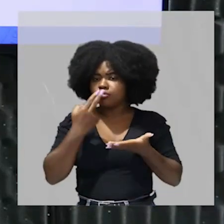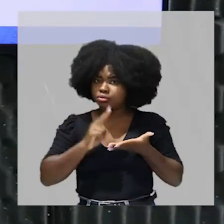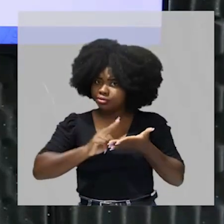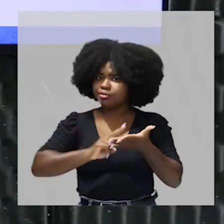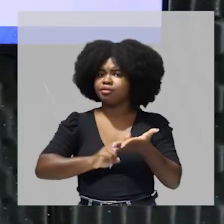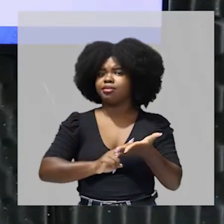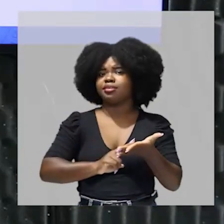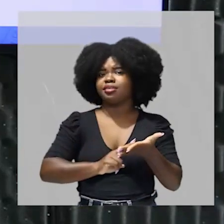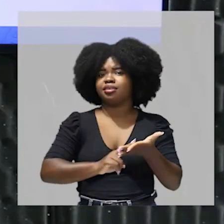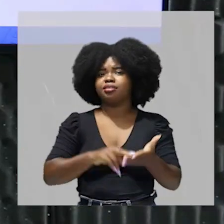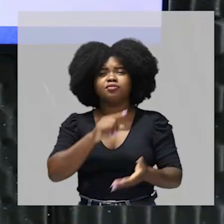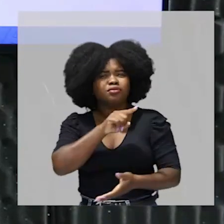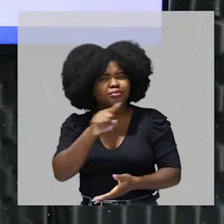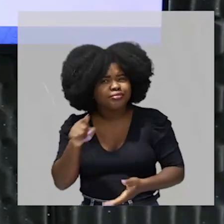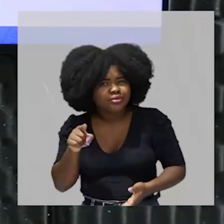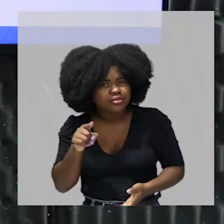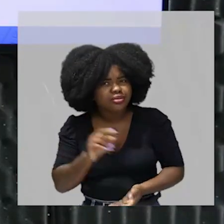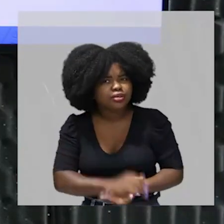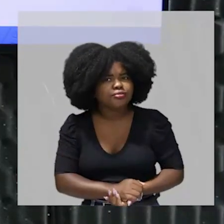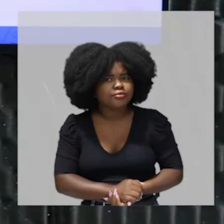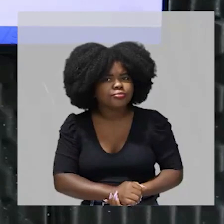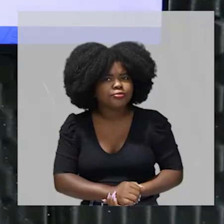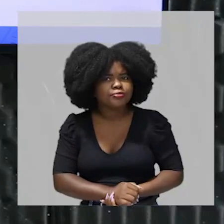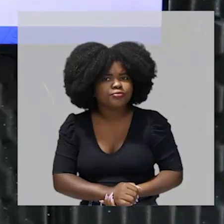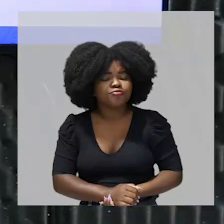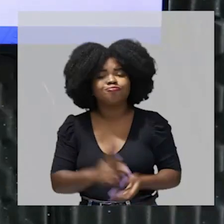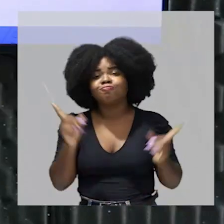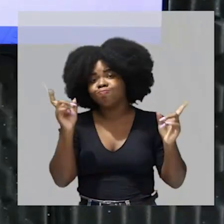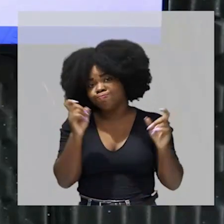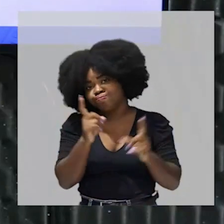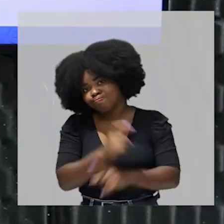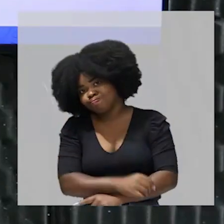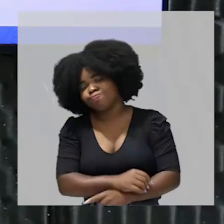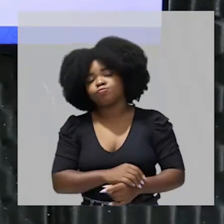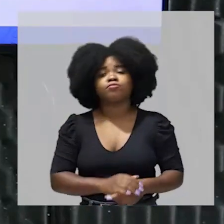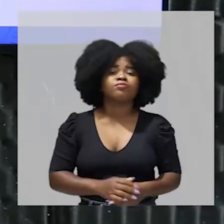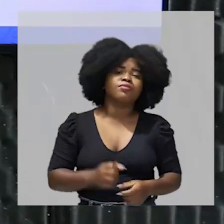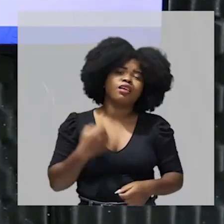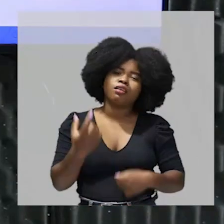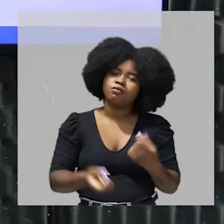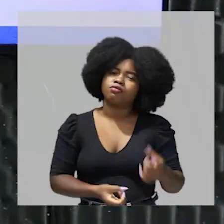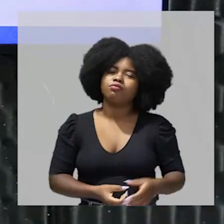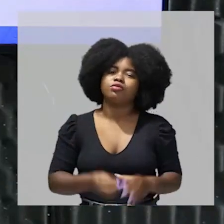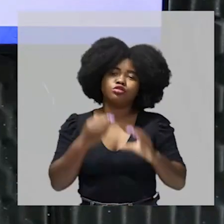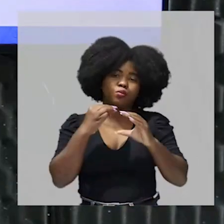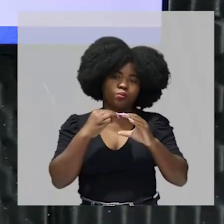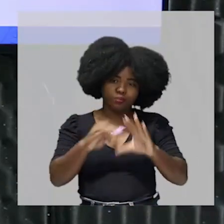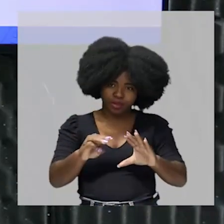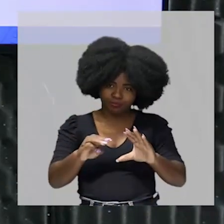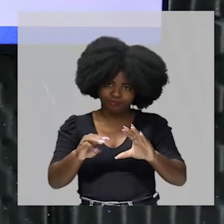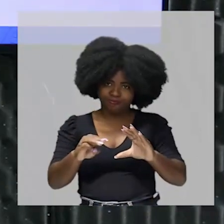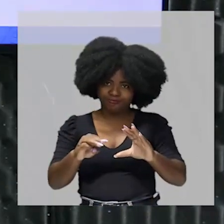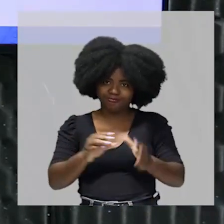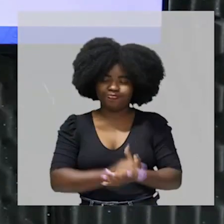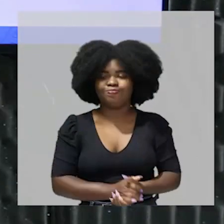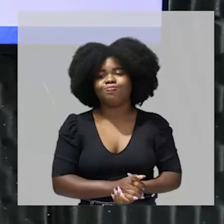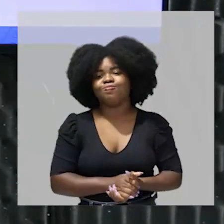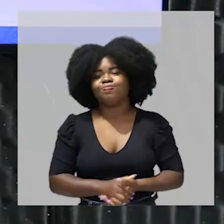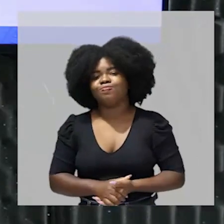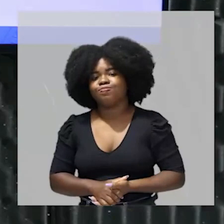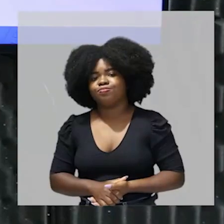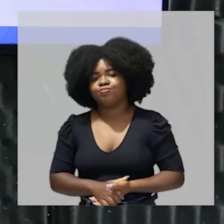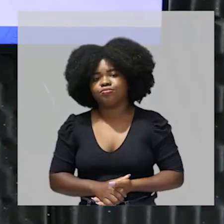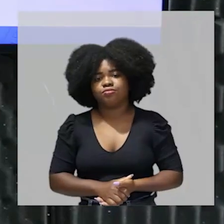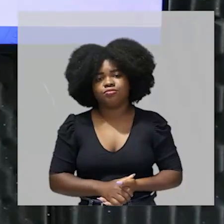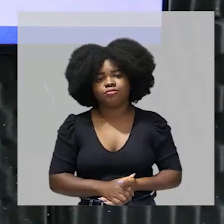geração aí chuchus fazer uma carta difícil né Talvez um e-mail né a mensagem do WhatsApp agora substitui muita coisa